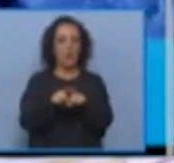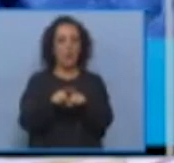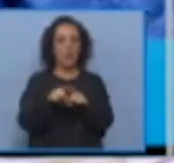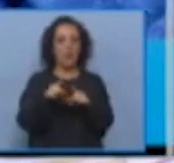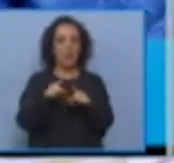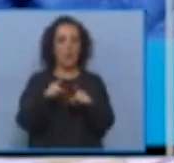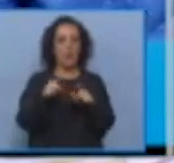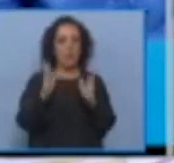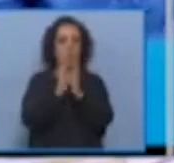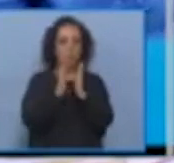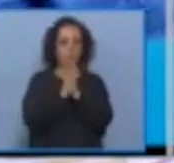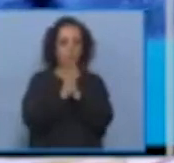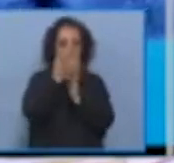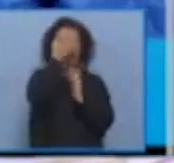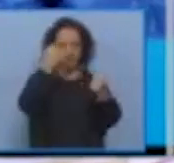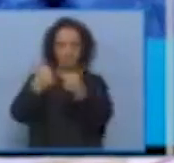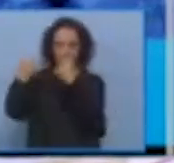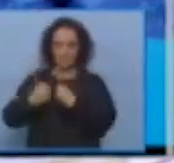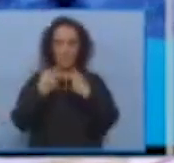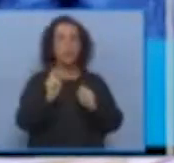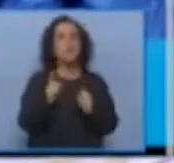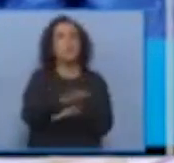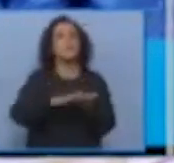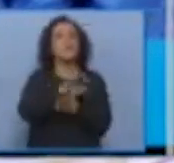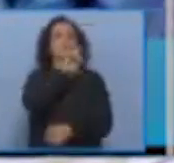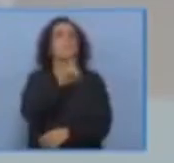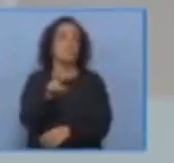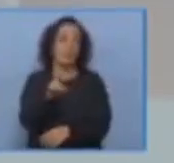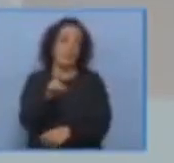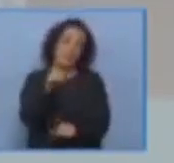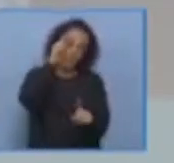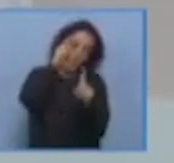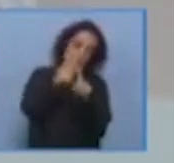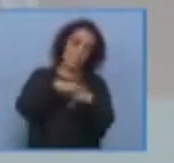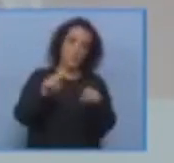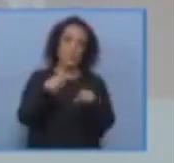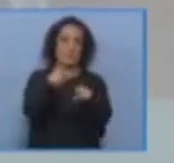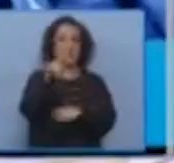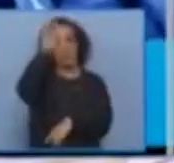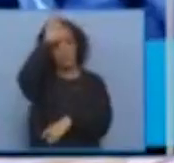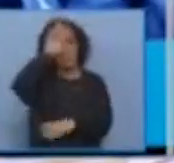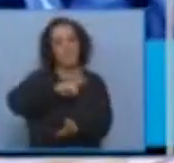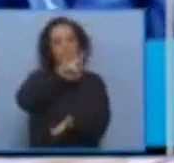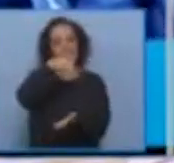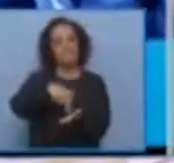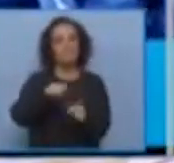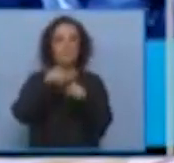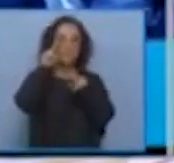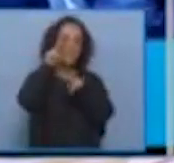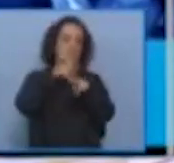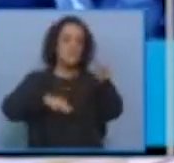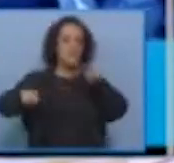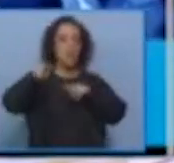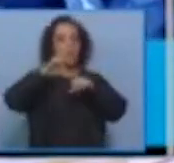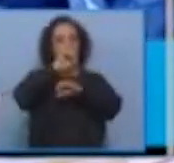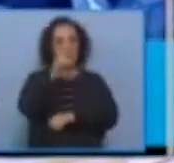fações muçulmanas daquilo que era essa raiz de paz e, portanto, o Papa vai ao encontro daquilo que é uma visão moderada e uma visão